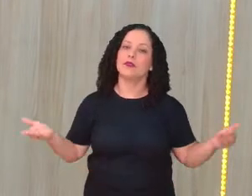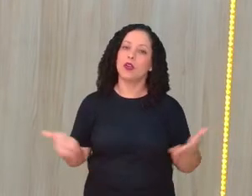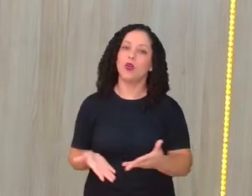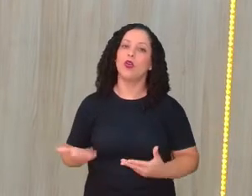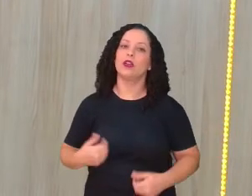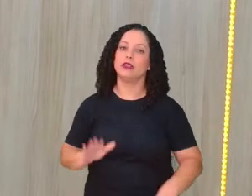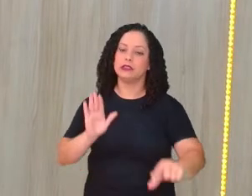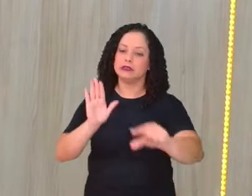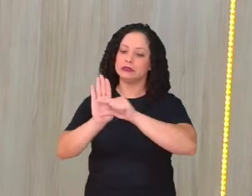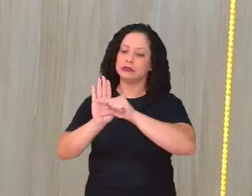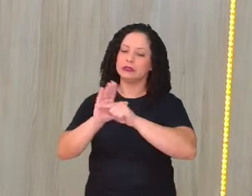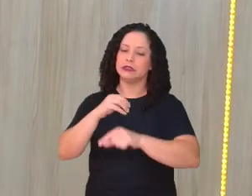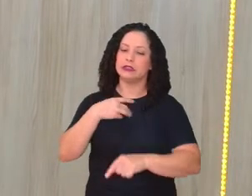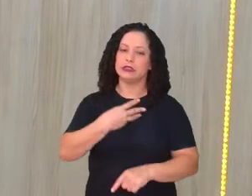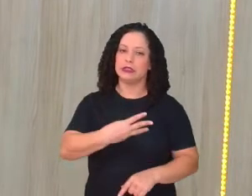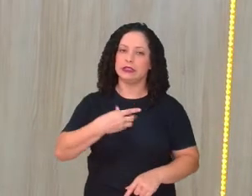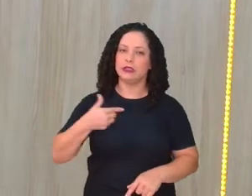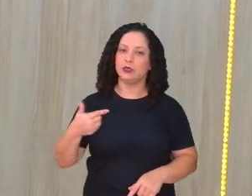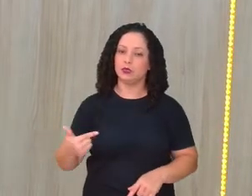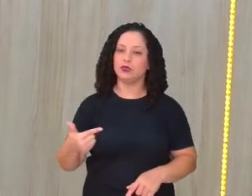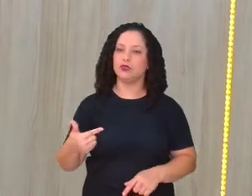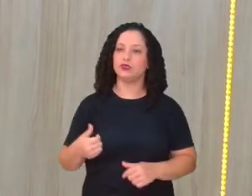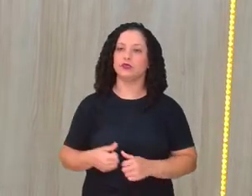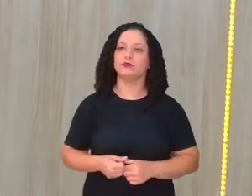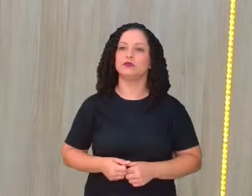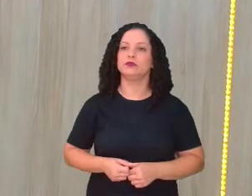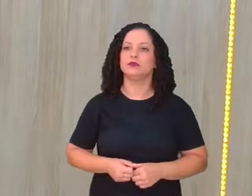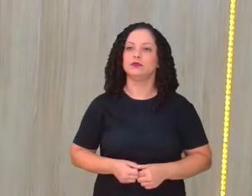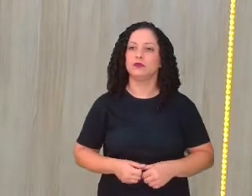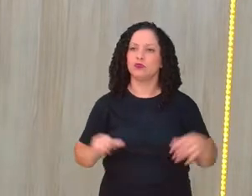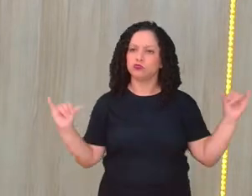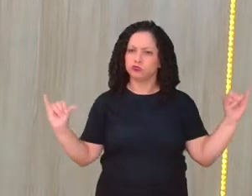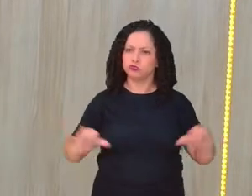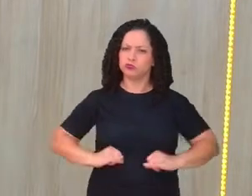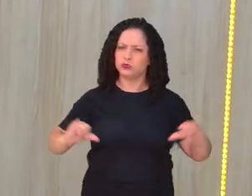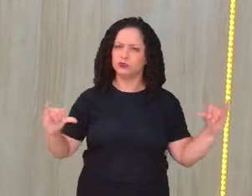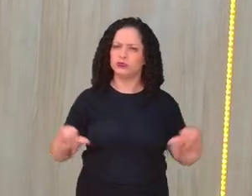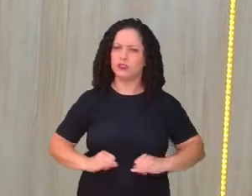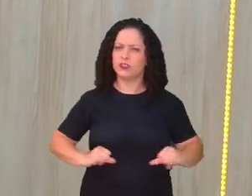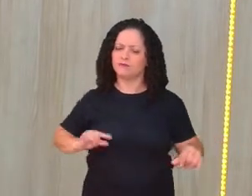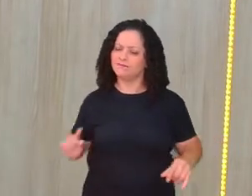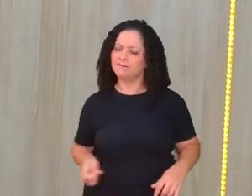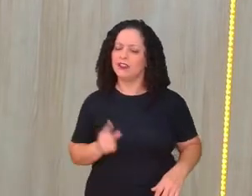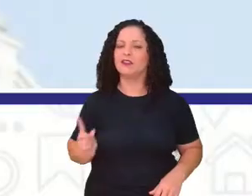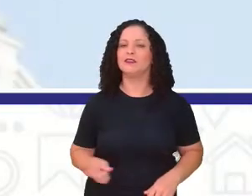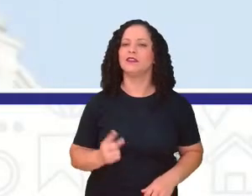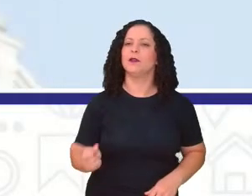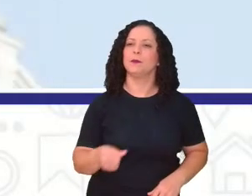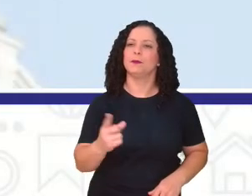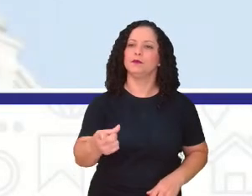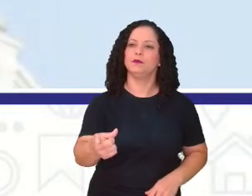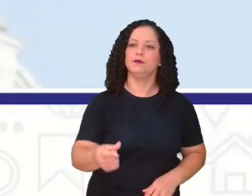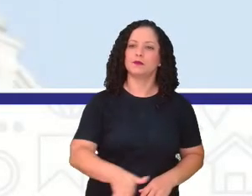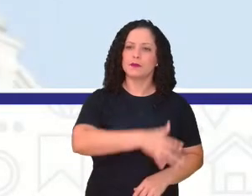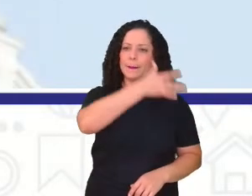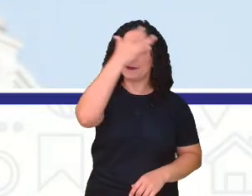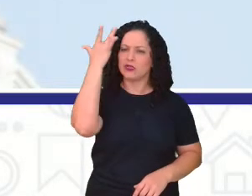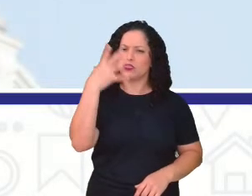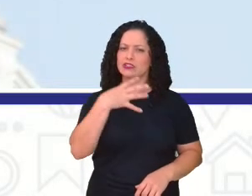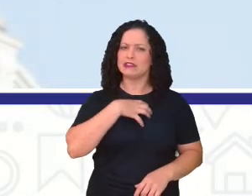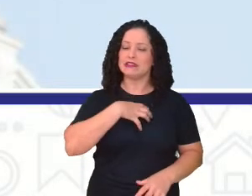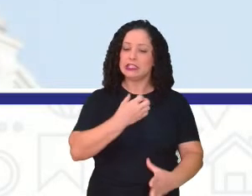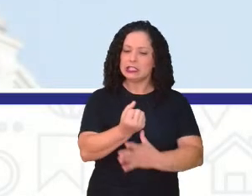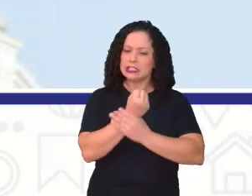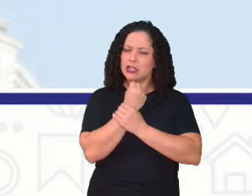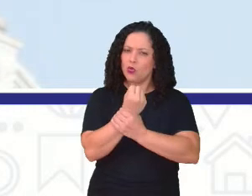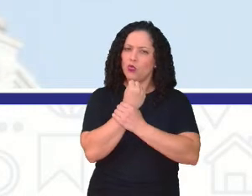tese 32, serão condenados em eternidade juntamente com seus mestres aqueles que se julgam seguros de sua